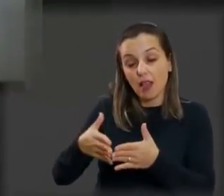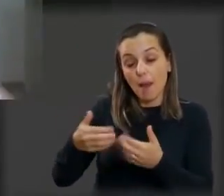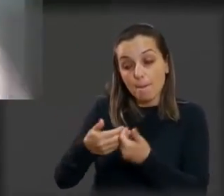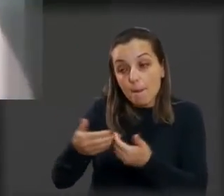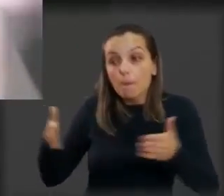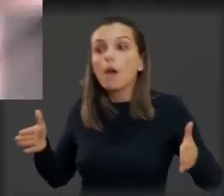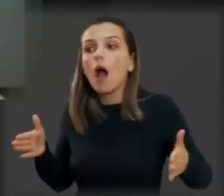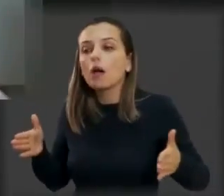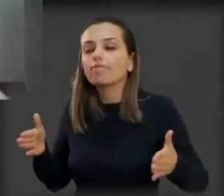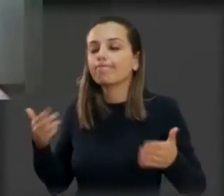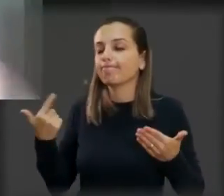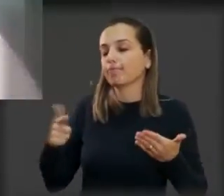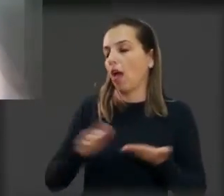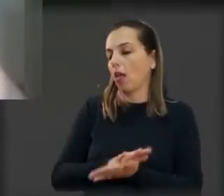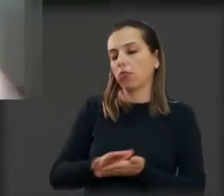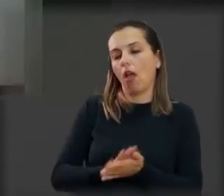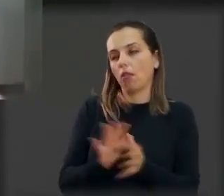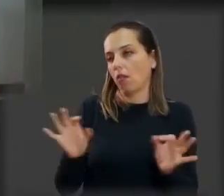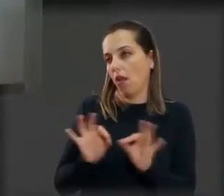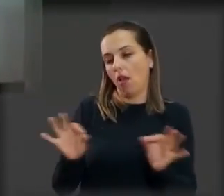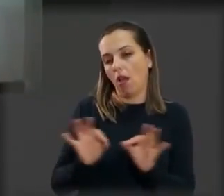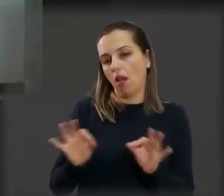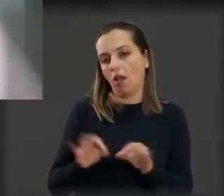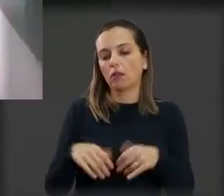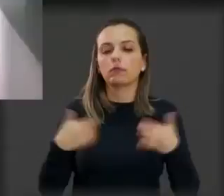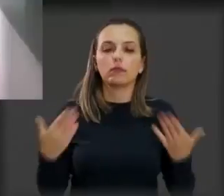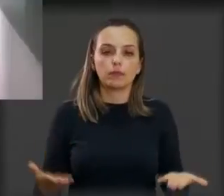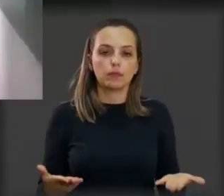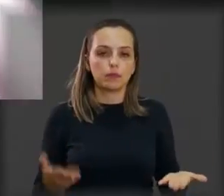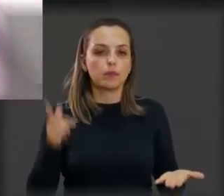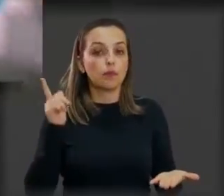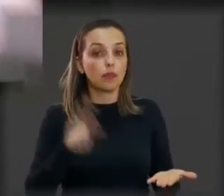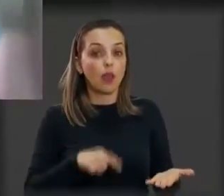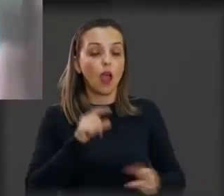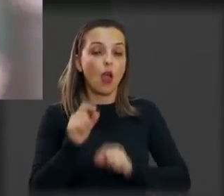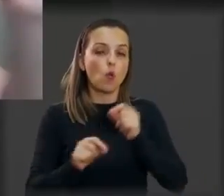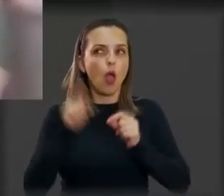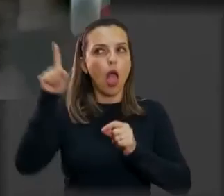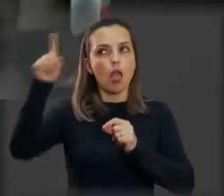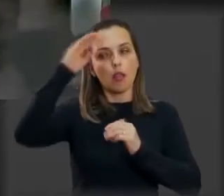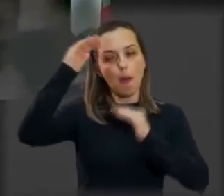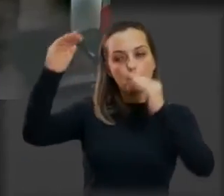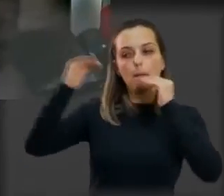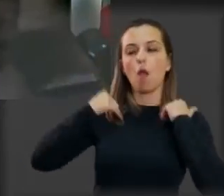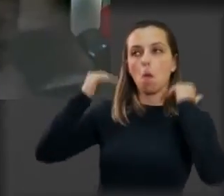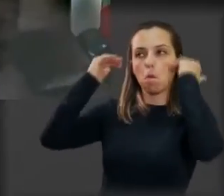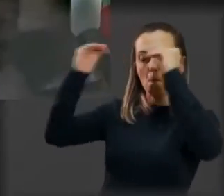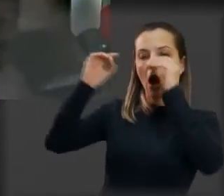sequer ouvem indicações. Então, como é que ele quer a união? É a união só com o que ele coloca. Porque a gente